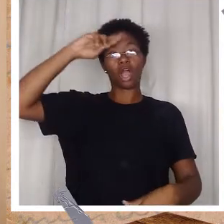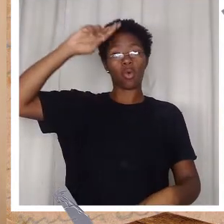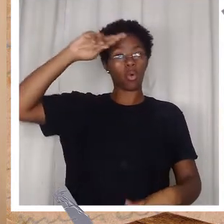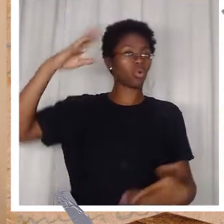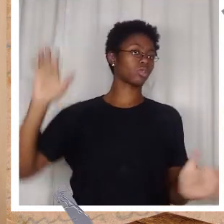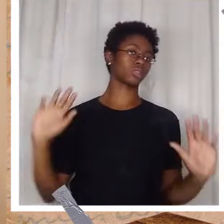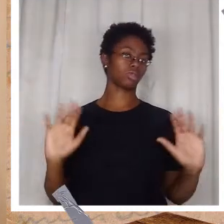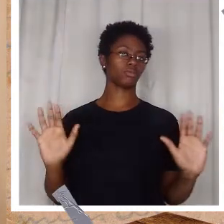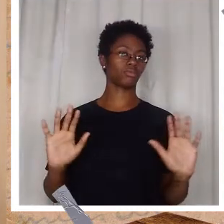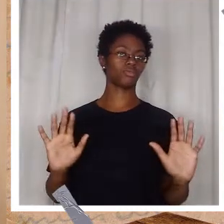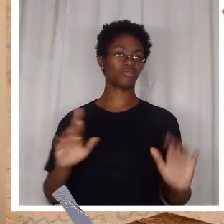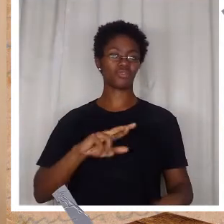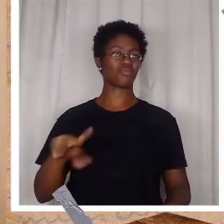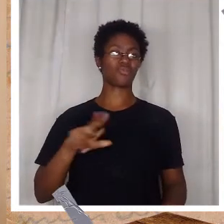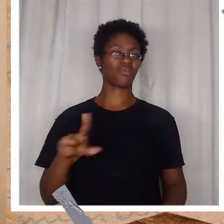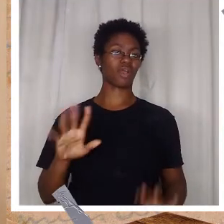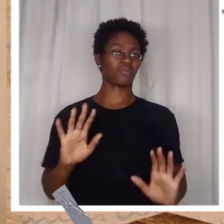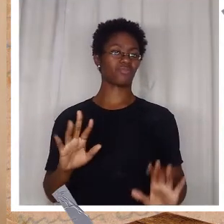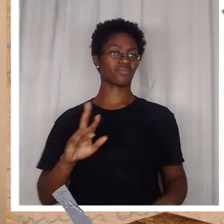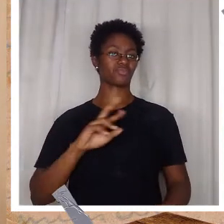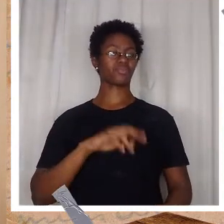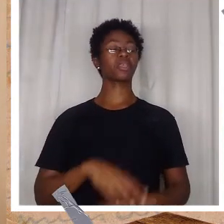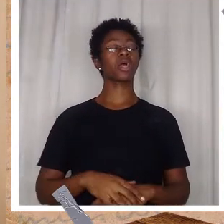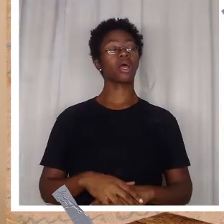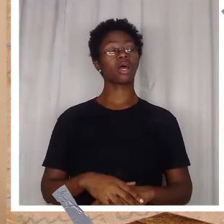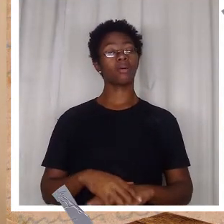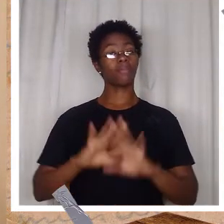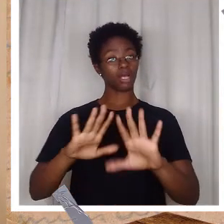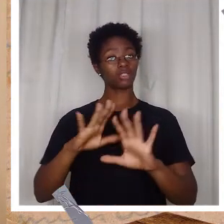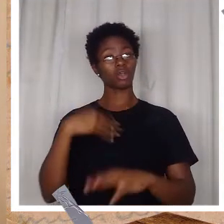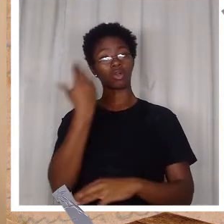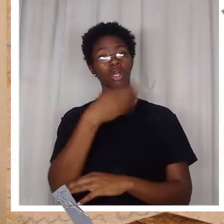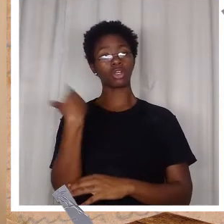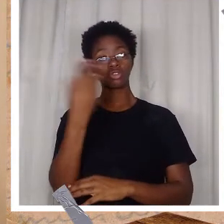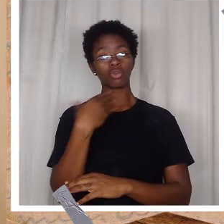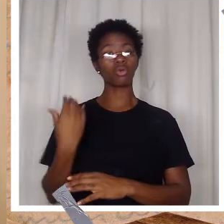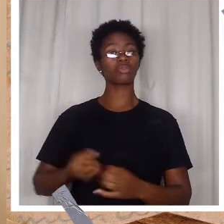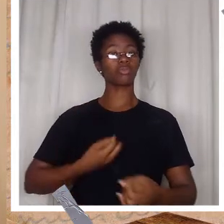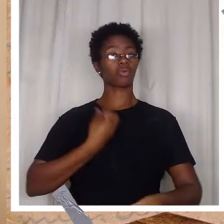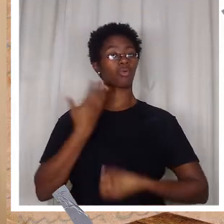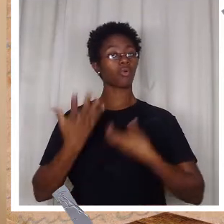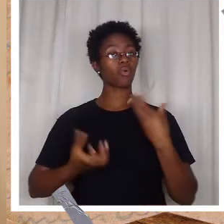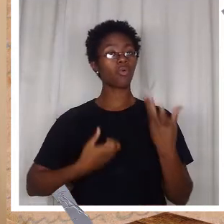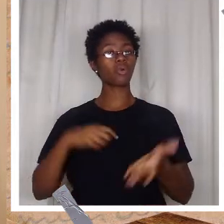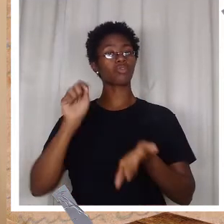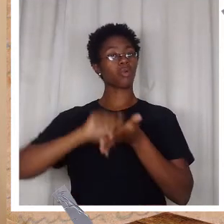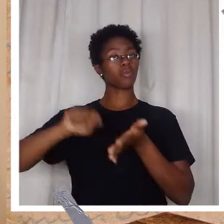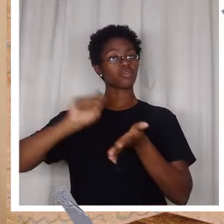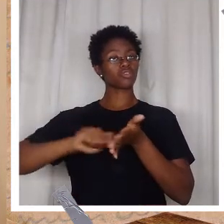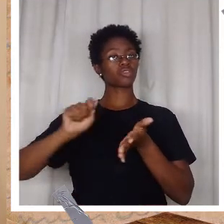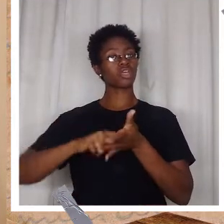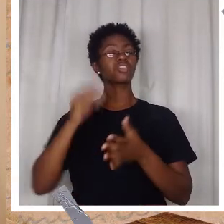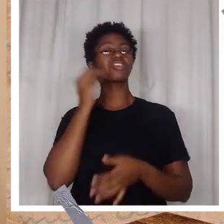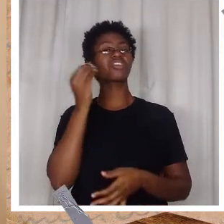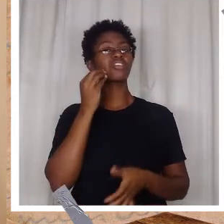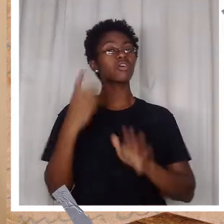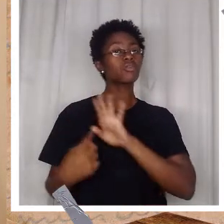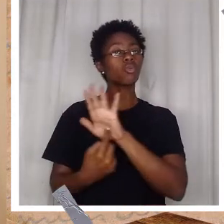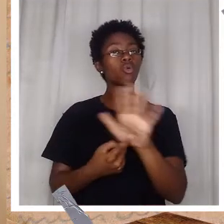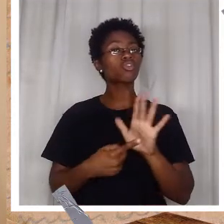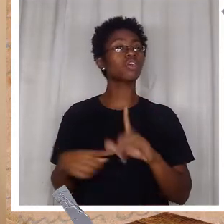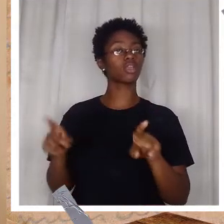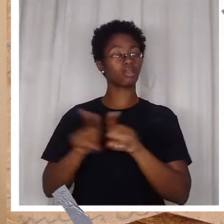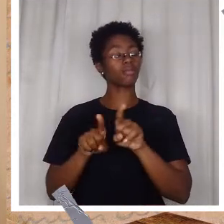essa cantora e que traz vários poetas e vários compositores, tentando mostrar como a obra dela